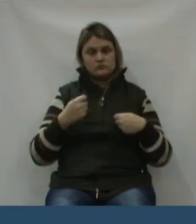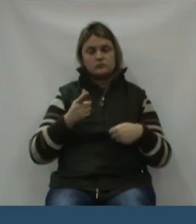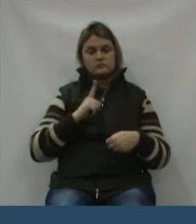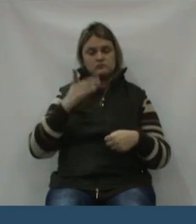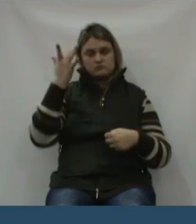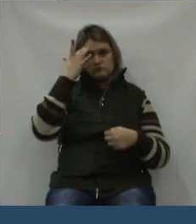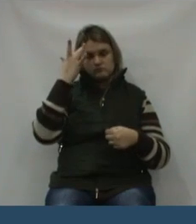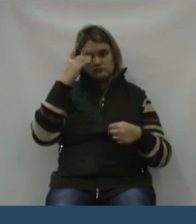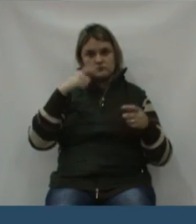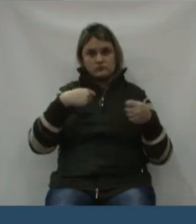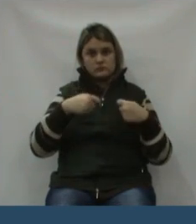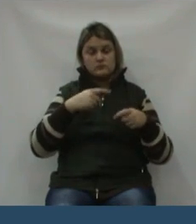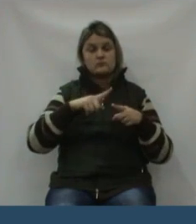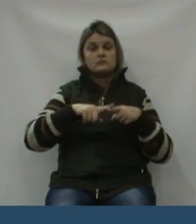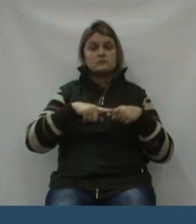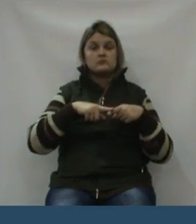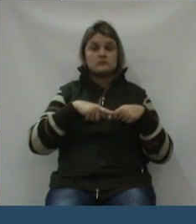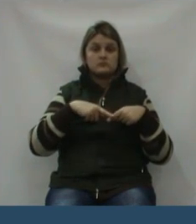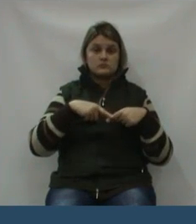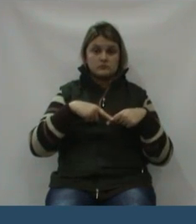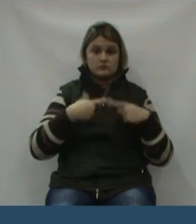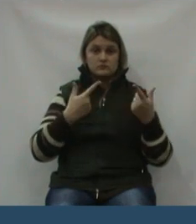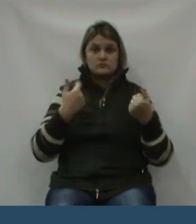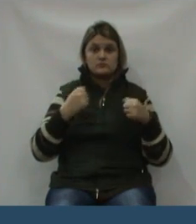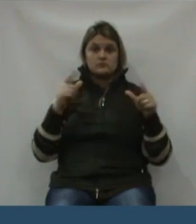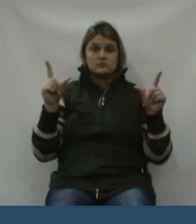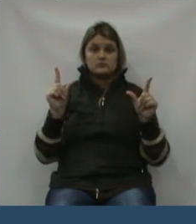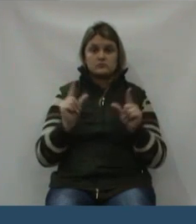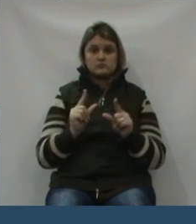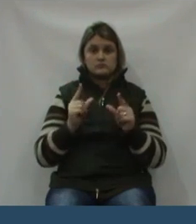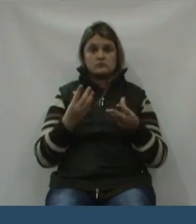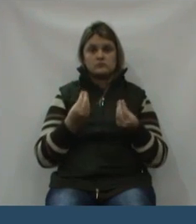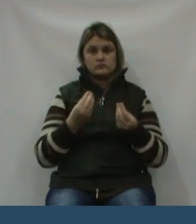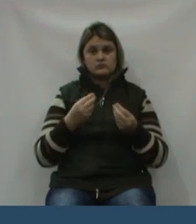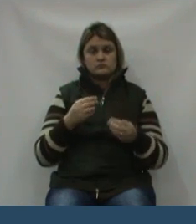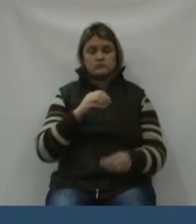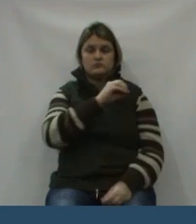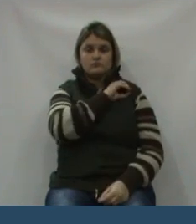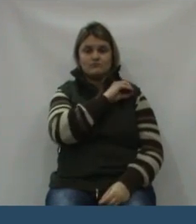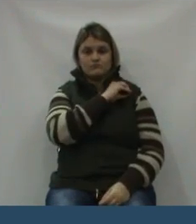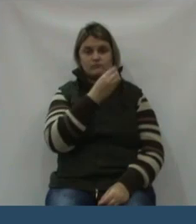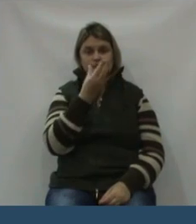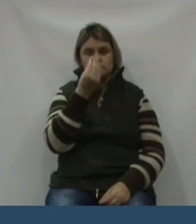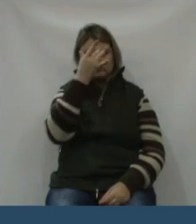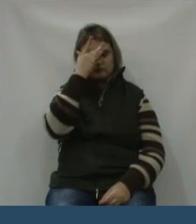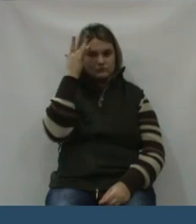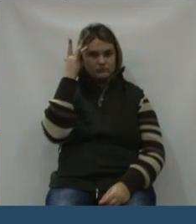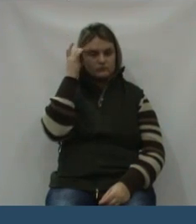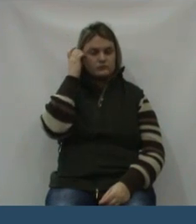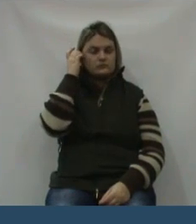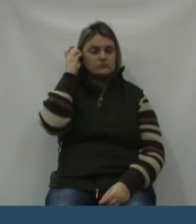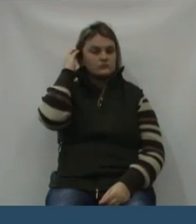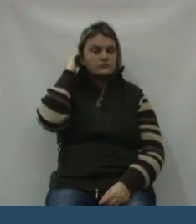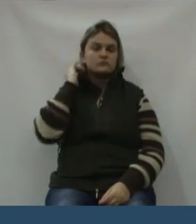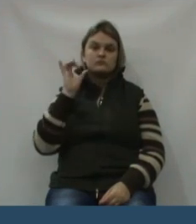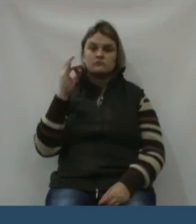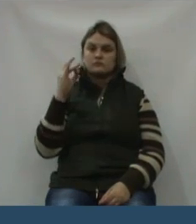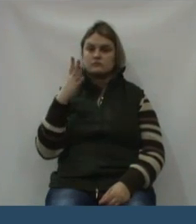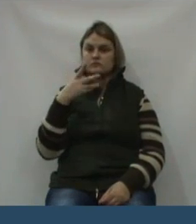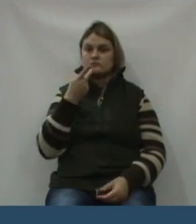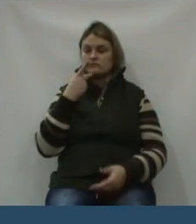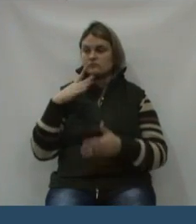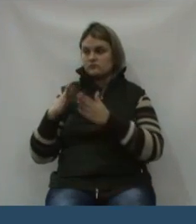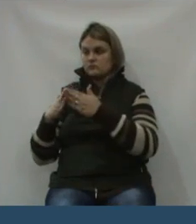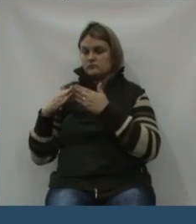a capacidade gerencial. Contudo, nós temos que reduzir e muito esse número de pessoas. Então é isso, pessoal, peço